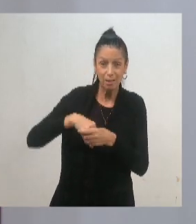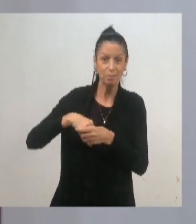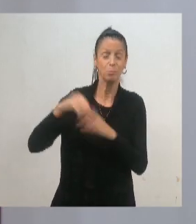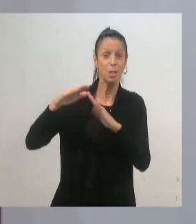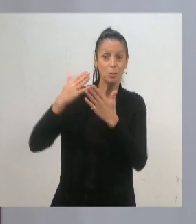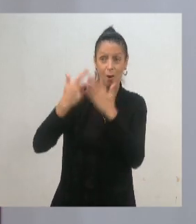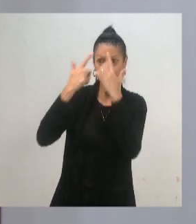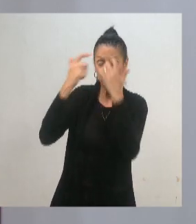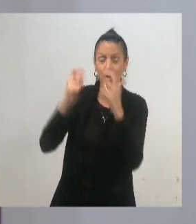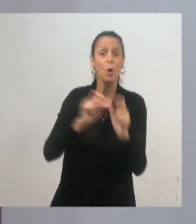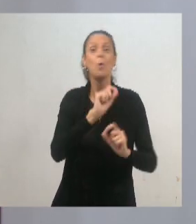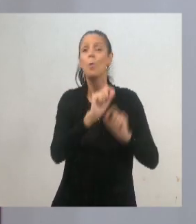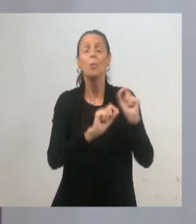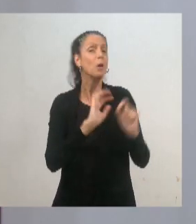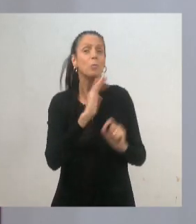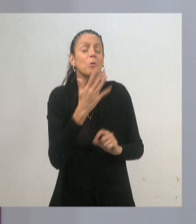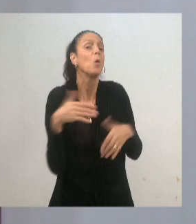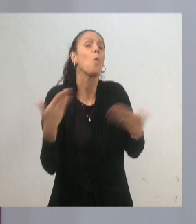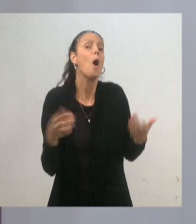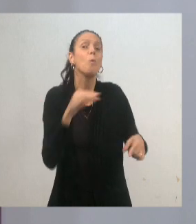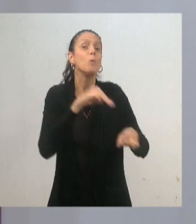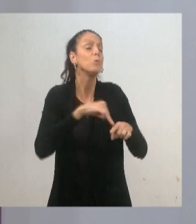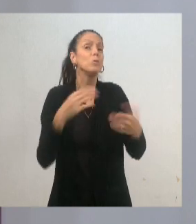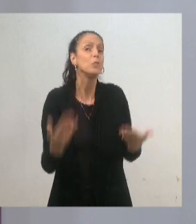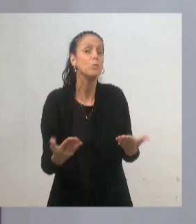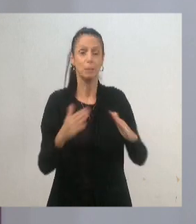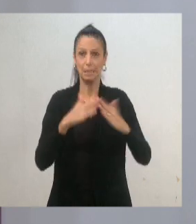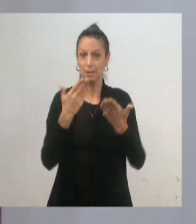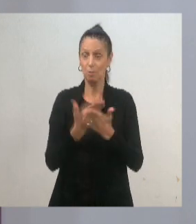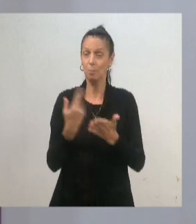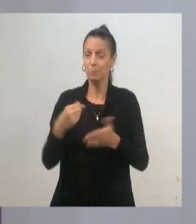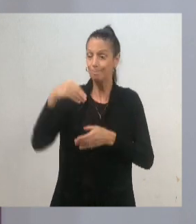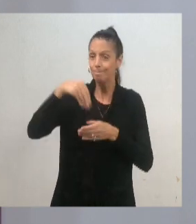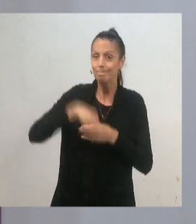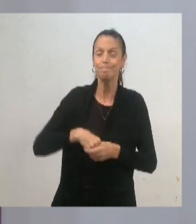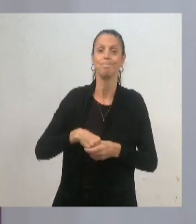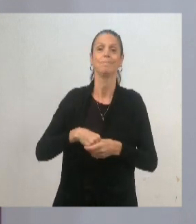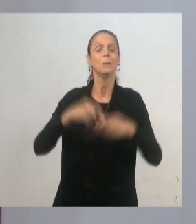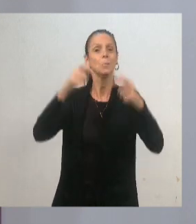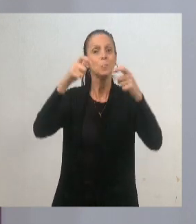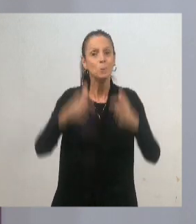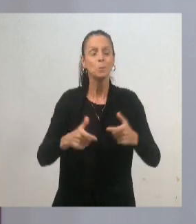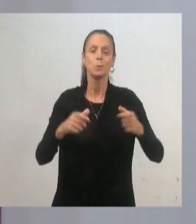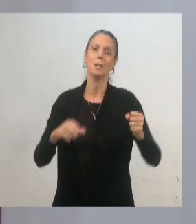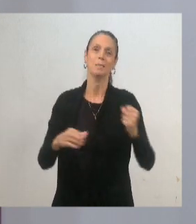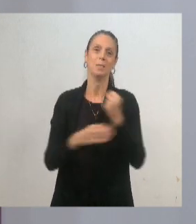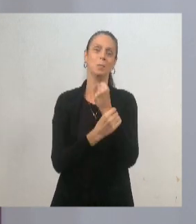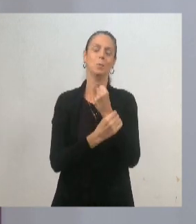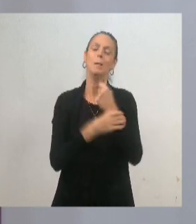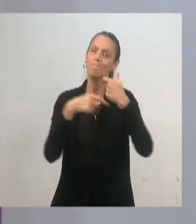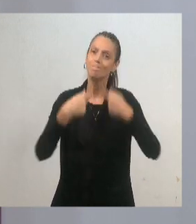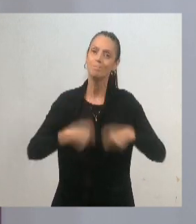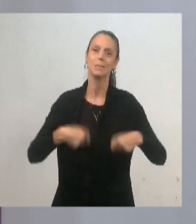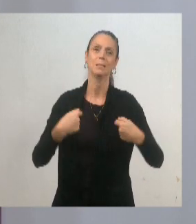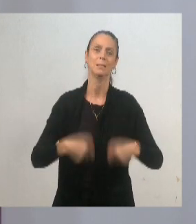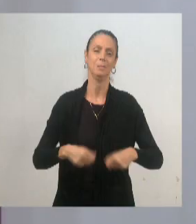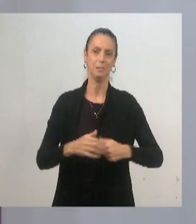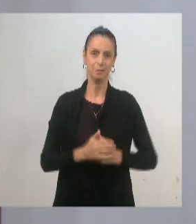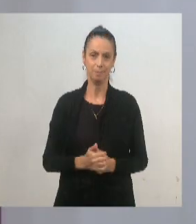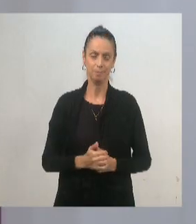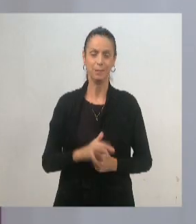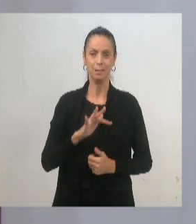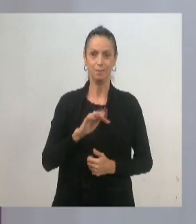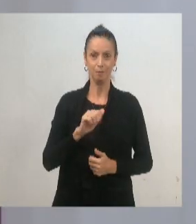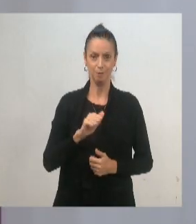isso, e as escolas precisam ter ambientes, e precisam ser ambientes seguros. Segundo a